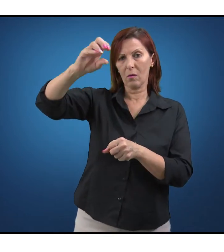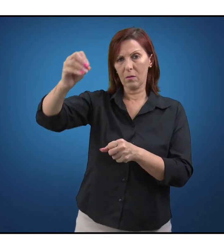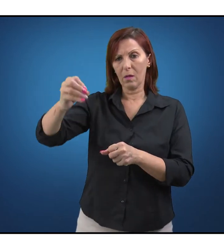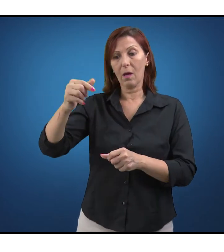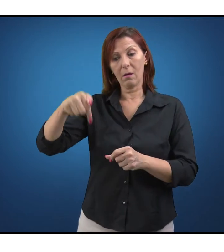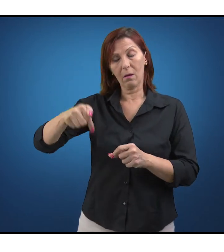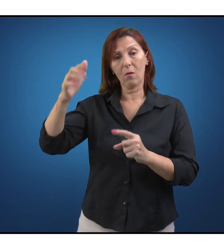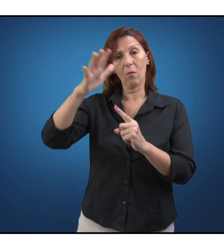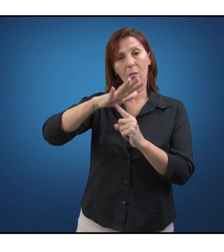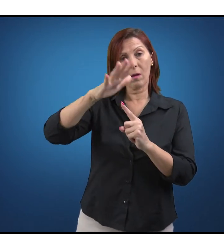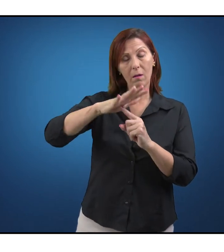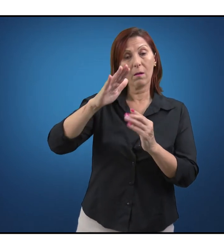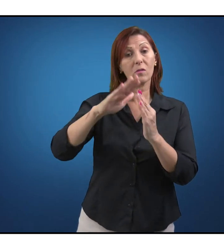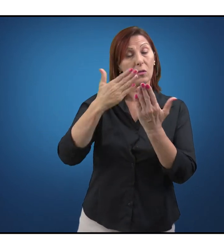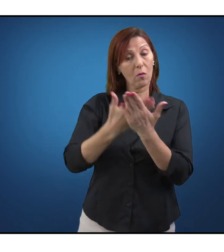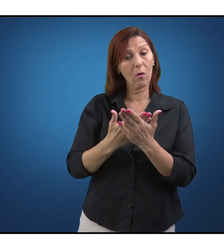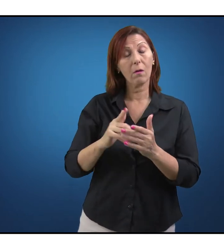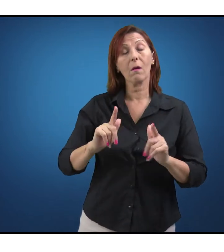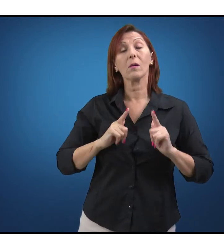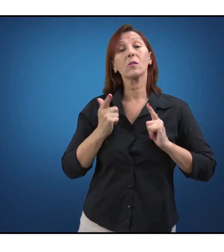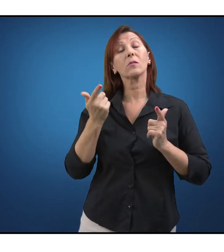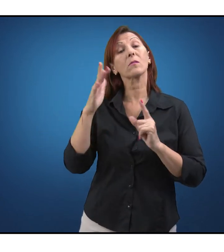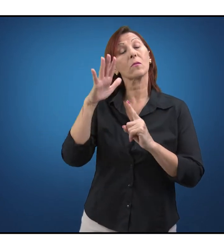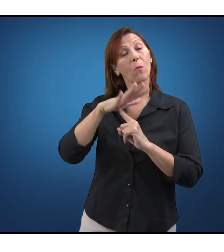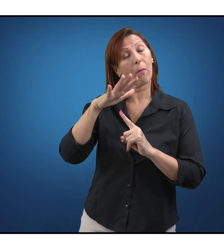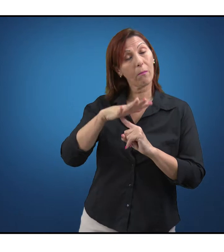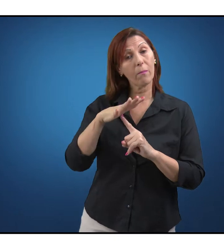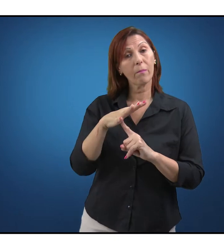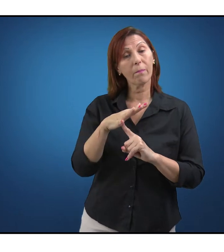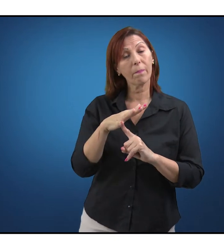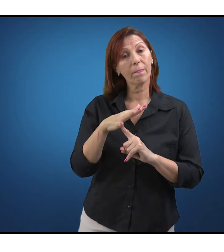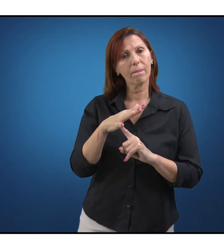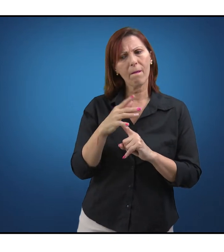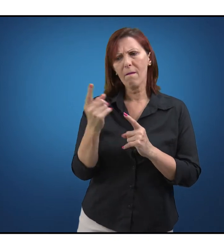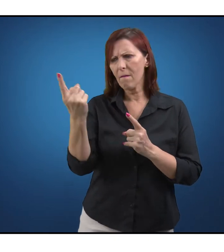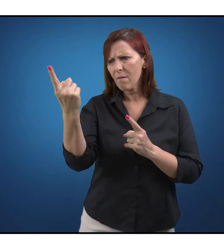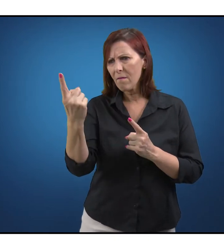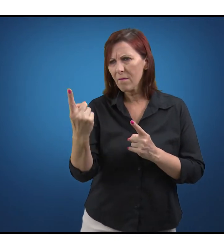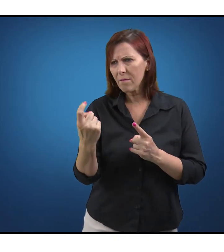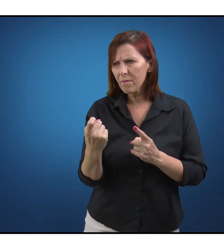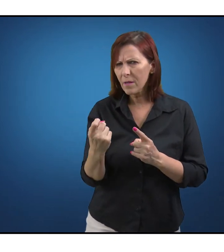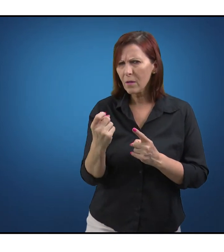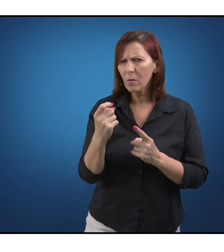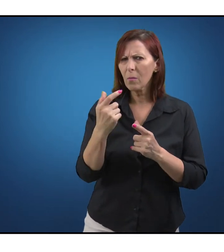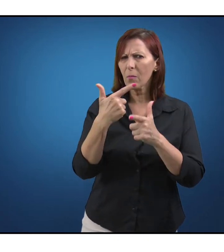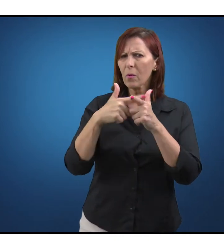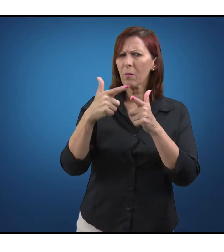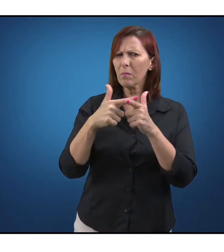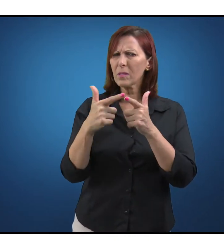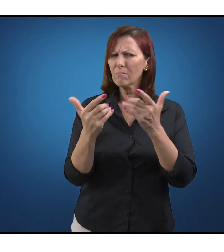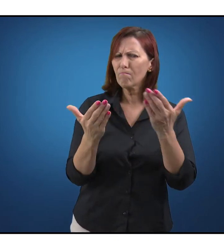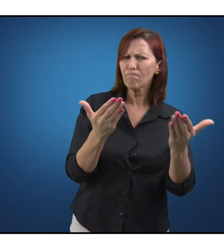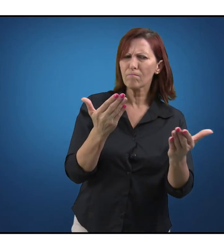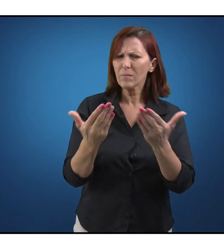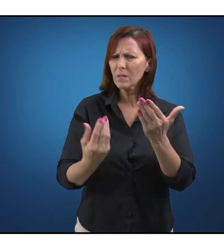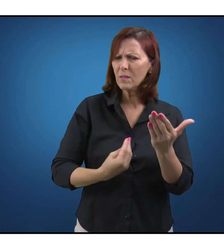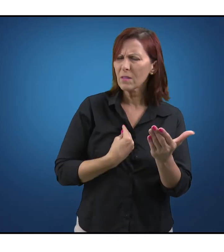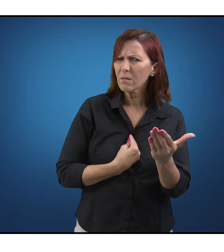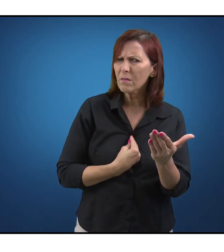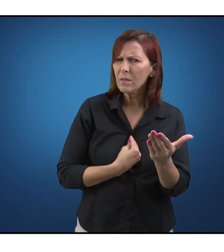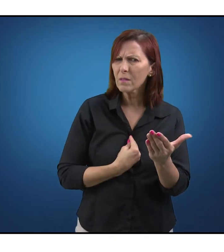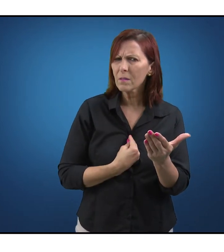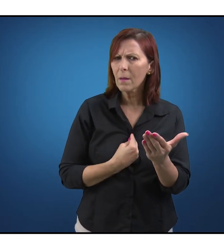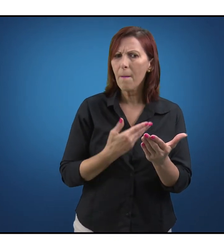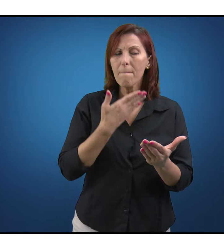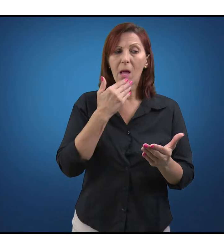e particularmente a gestão no Paraná, ela vem com uma grande crise paradoxal. É melhor o mundo do trabalho